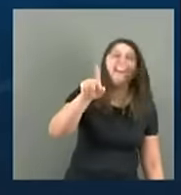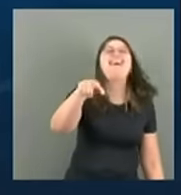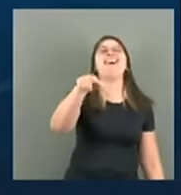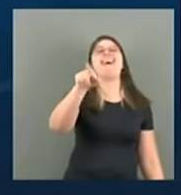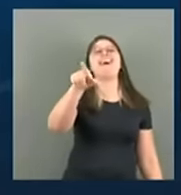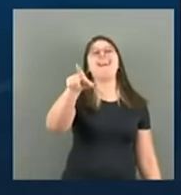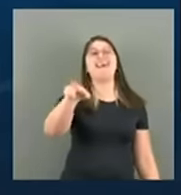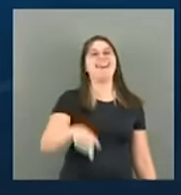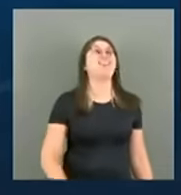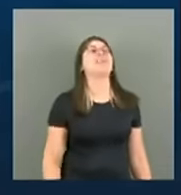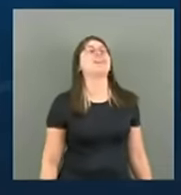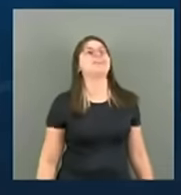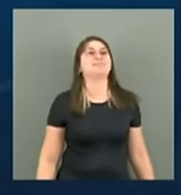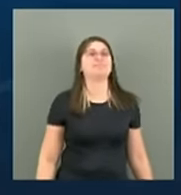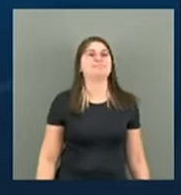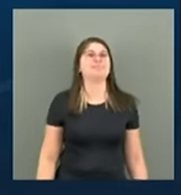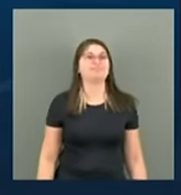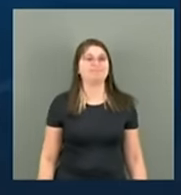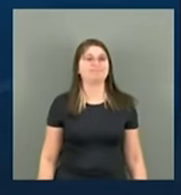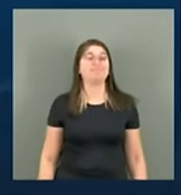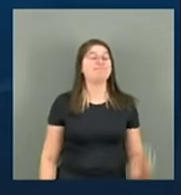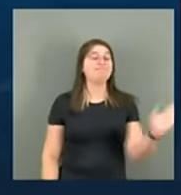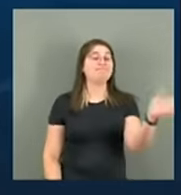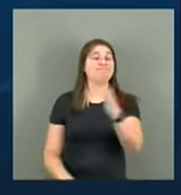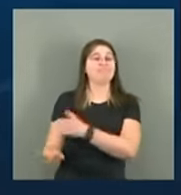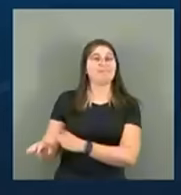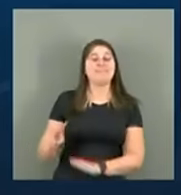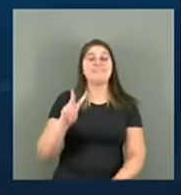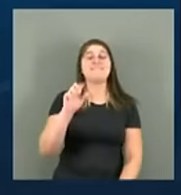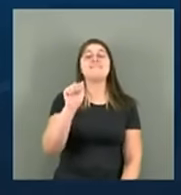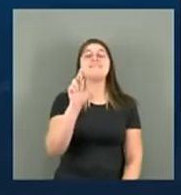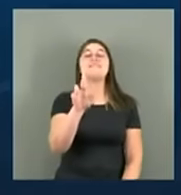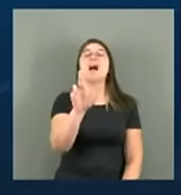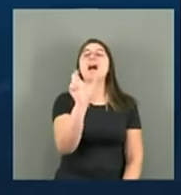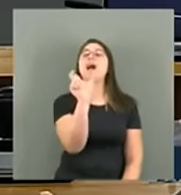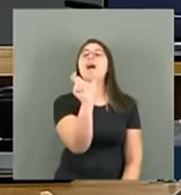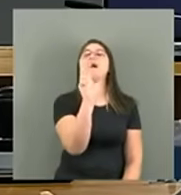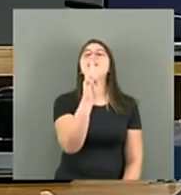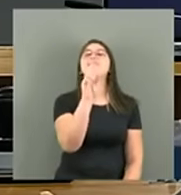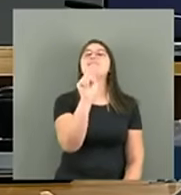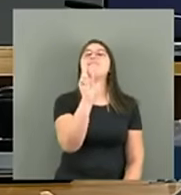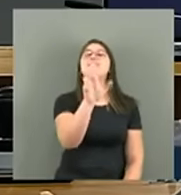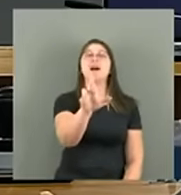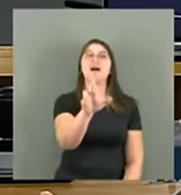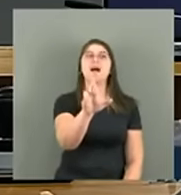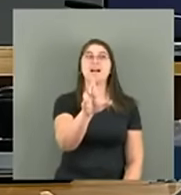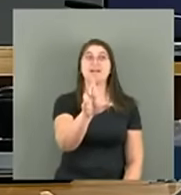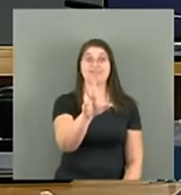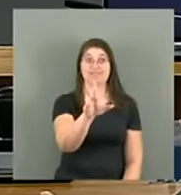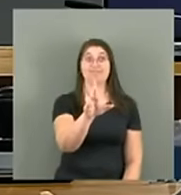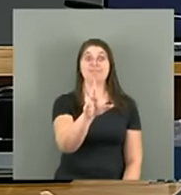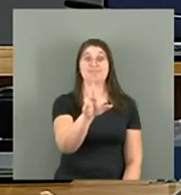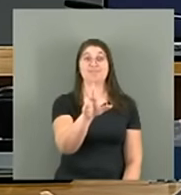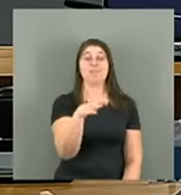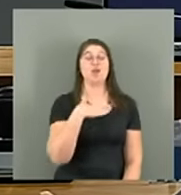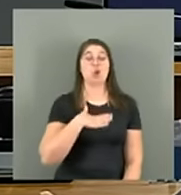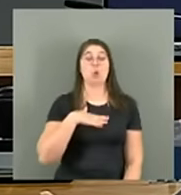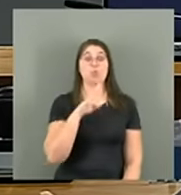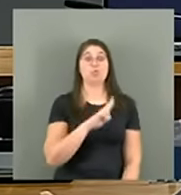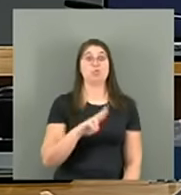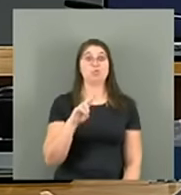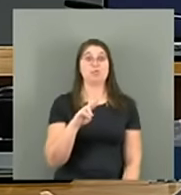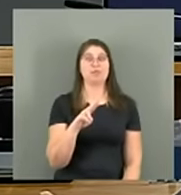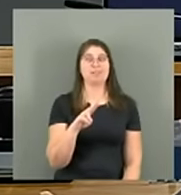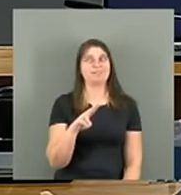Itaperuna. Esse mesmo. Em VAR. Isso. William, por gentileza, a palavra VAR, que às vezes eu gosto de usá-la como VAR